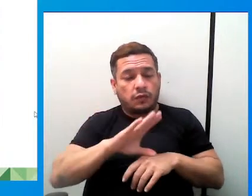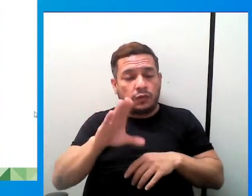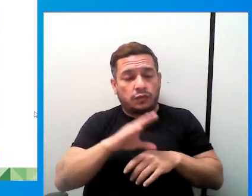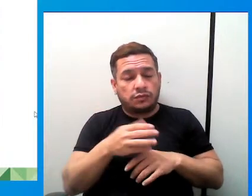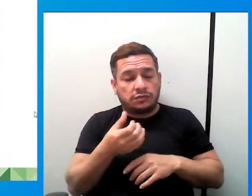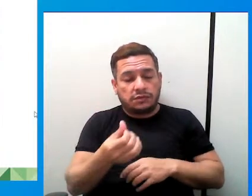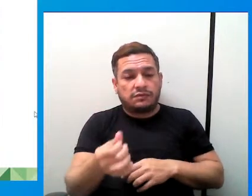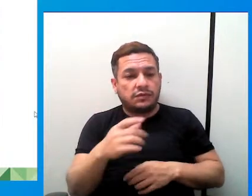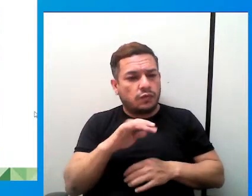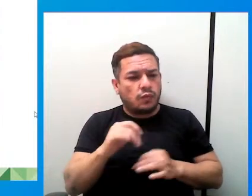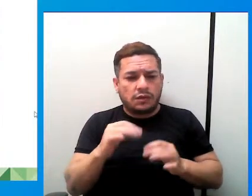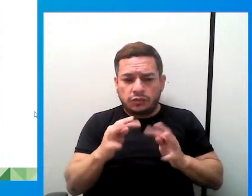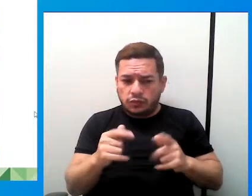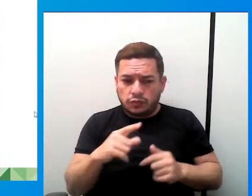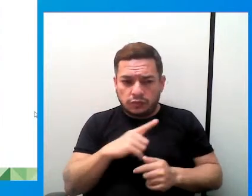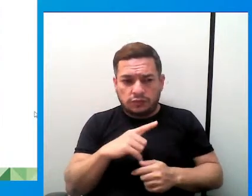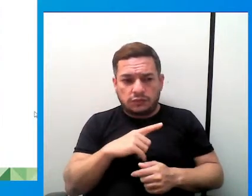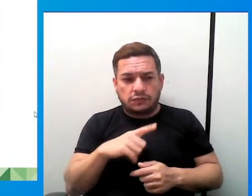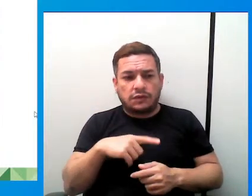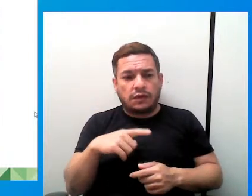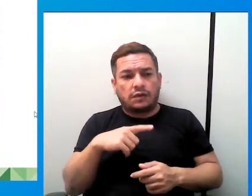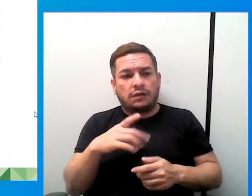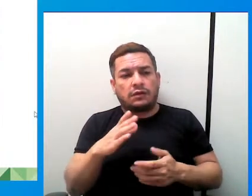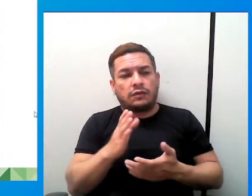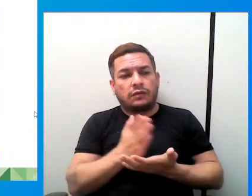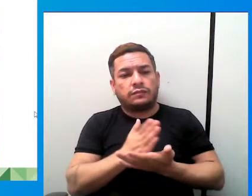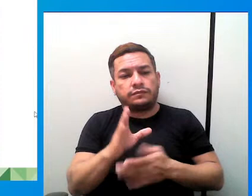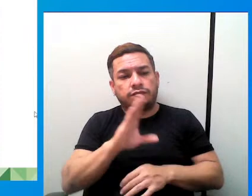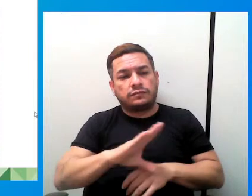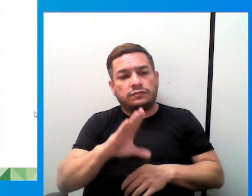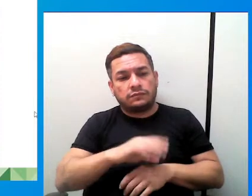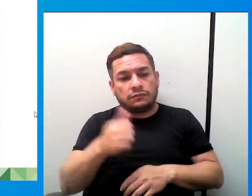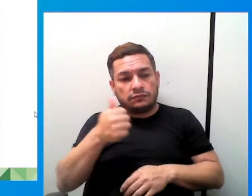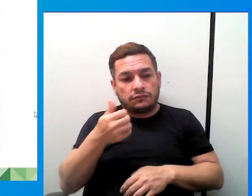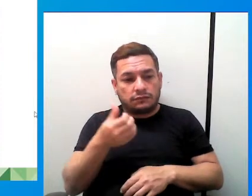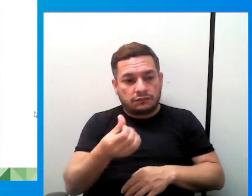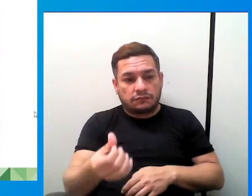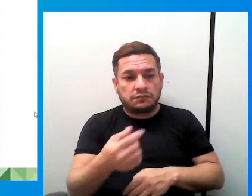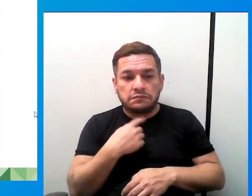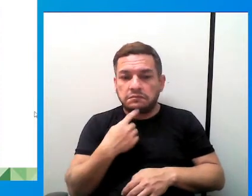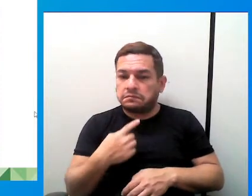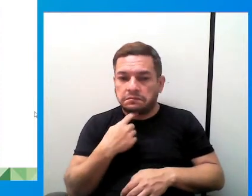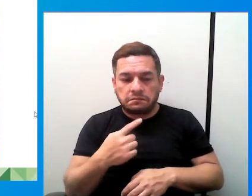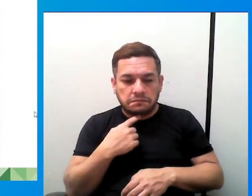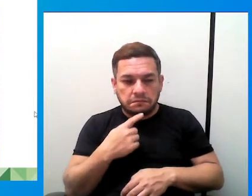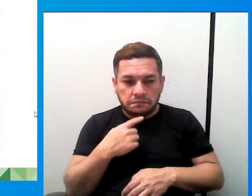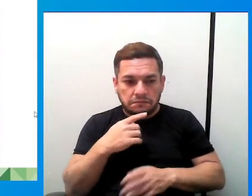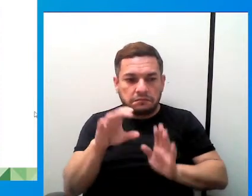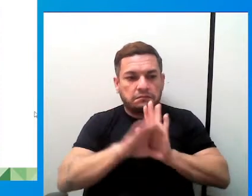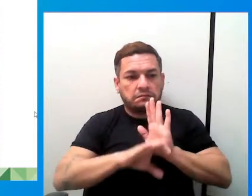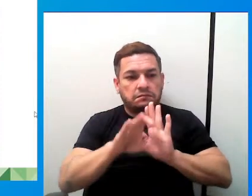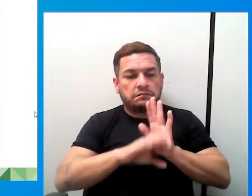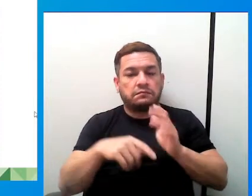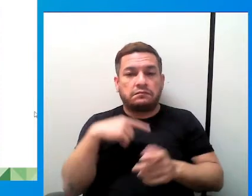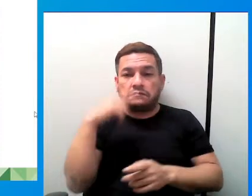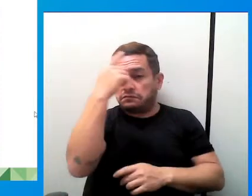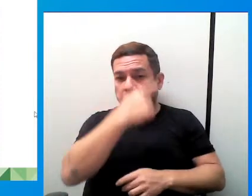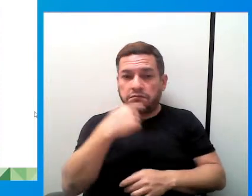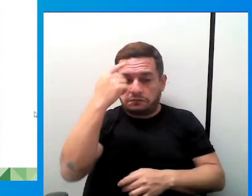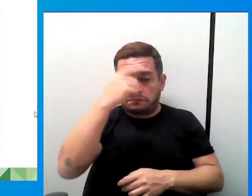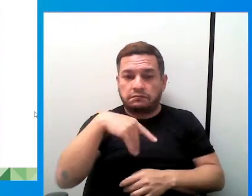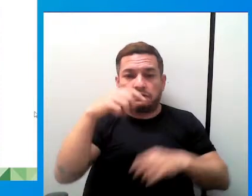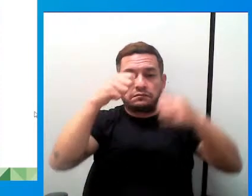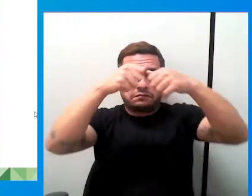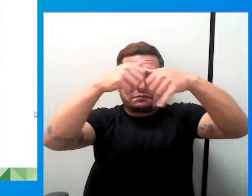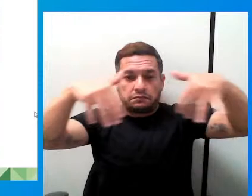têm. Mas vocês vão perceber em cursos do IFPA que no primeiro semestre nenhum componente curricular tem carga horária de extensão, porque